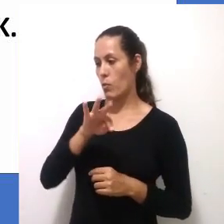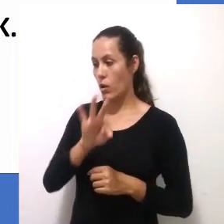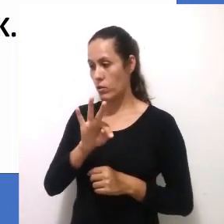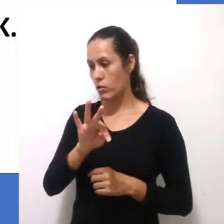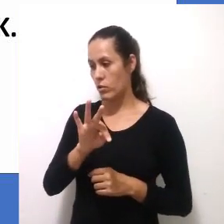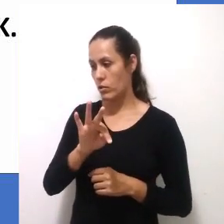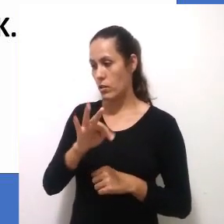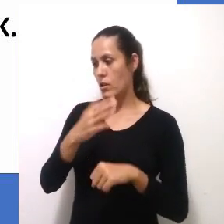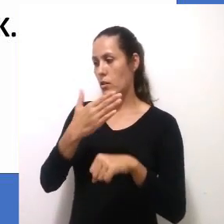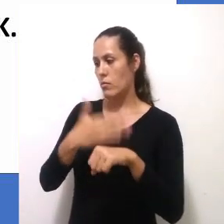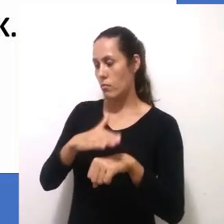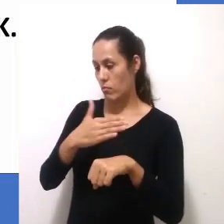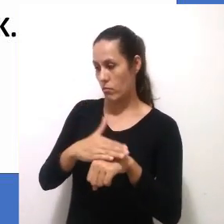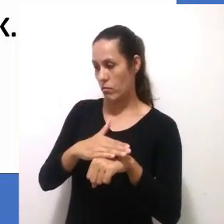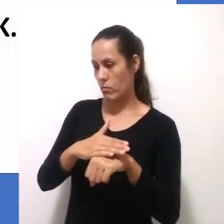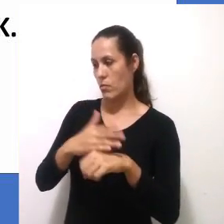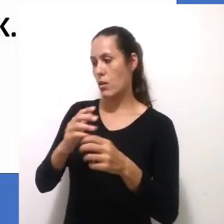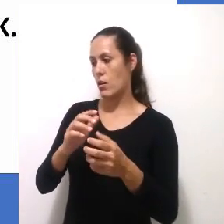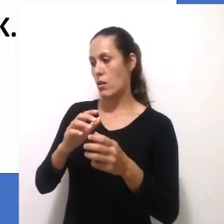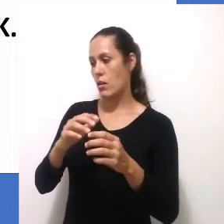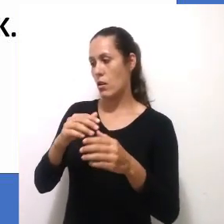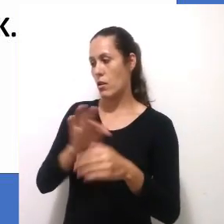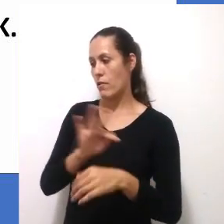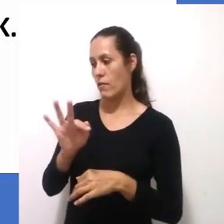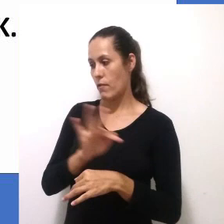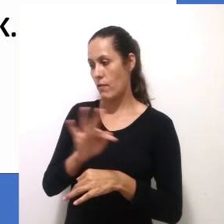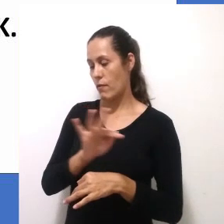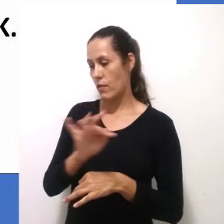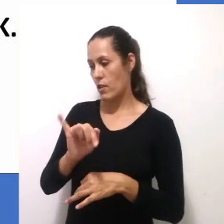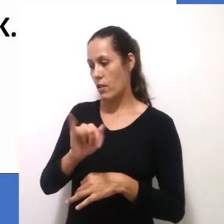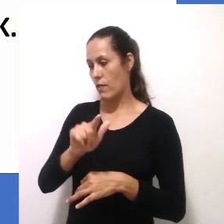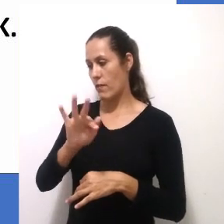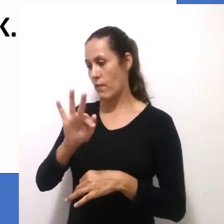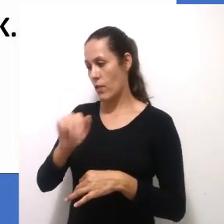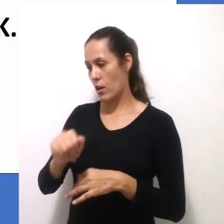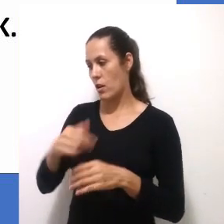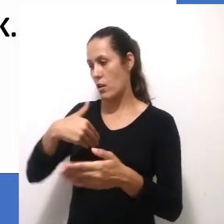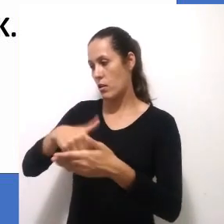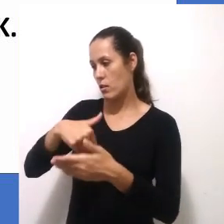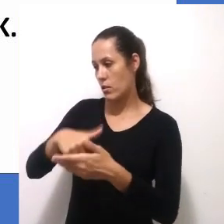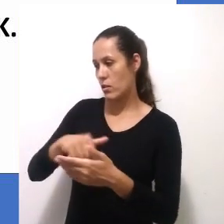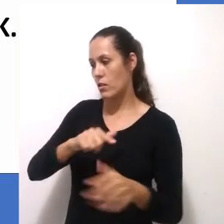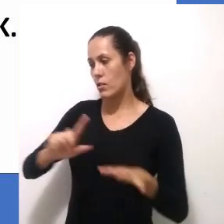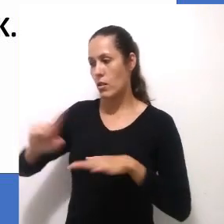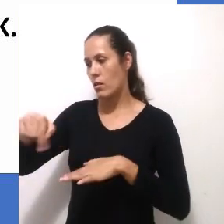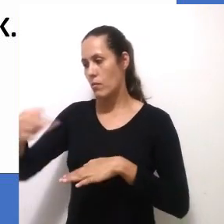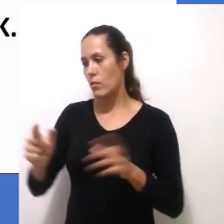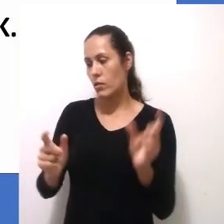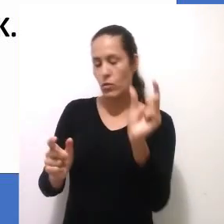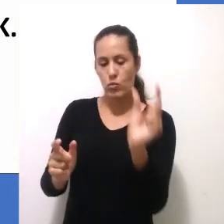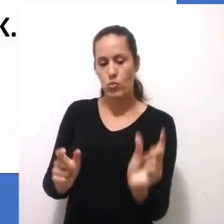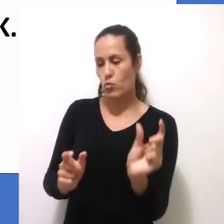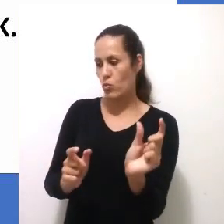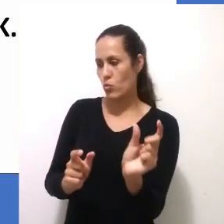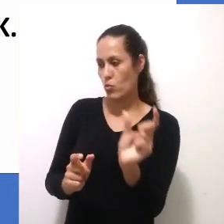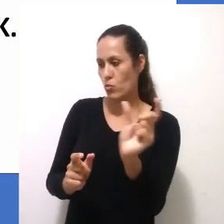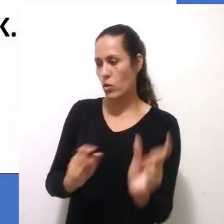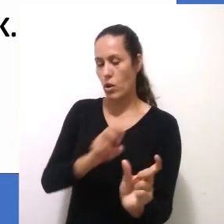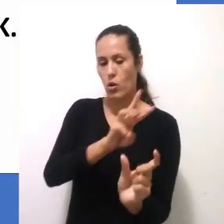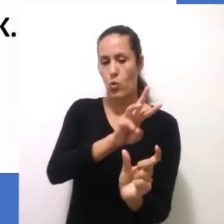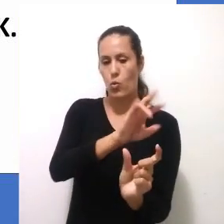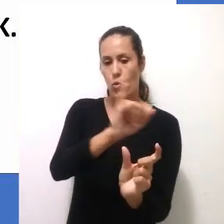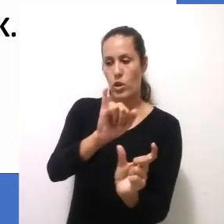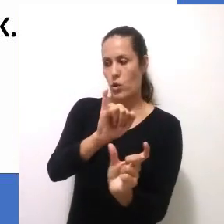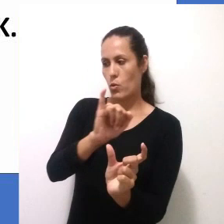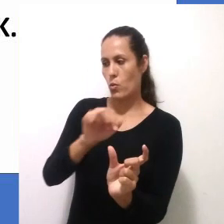won't practice FIFA Soccer next week. Eu não irei praticar FIFA Soccer next week. O